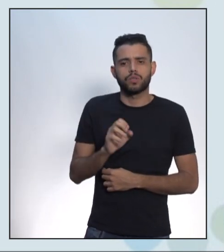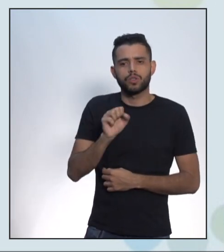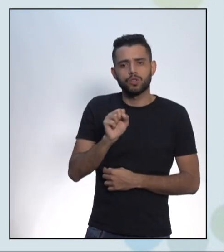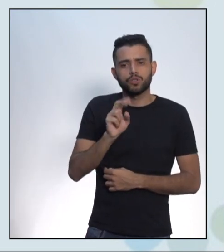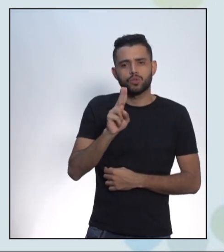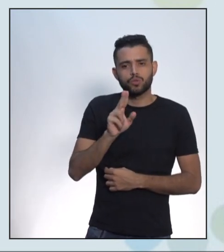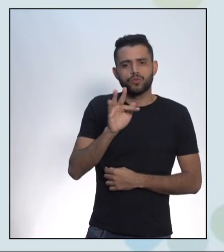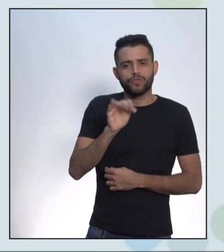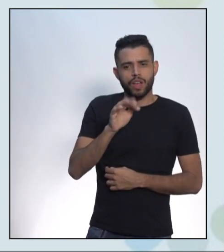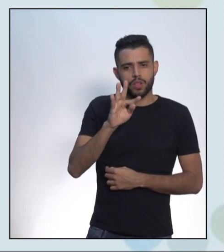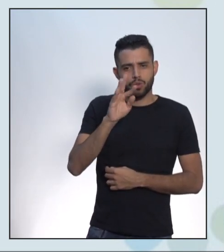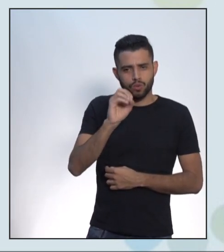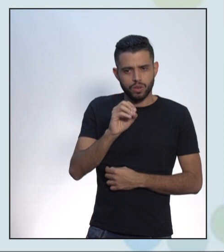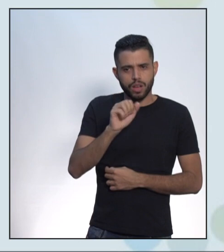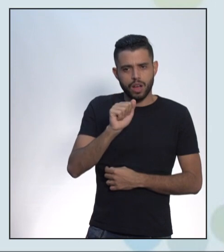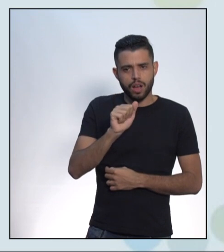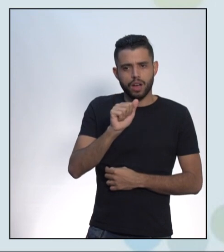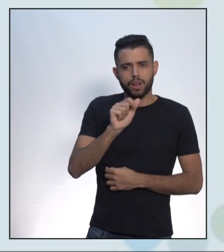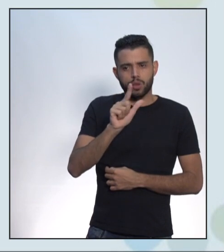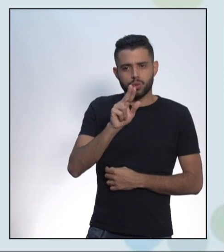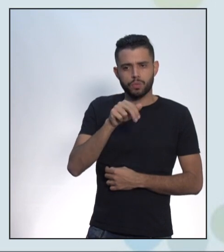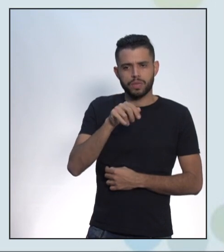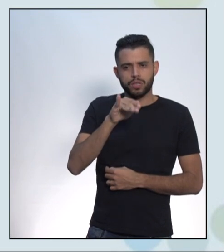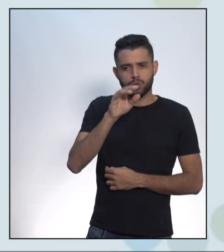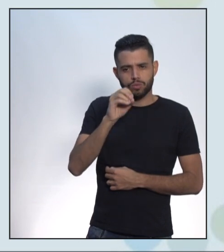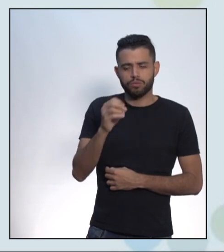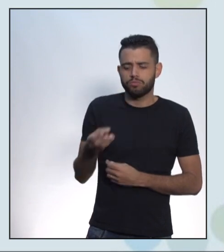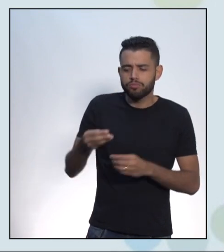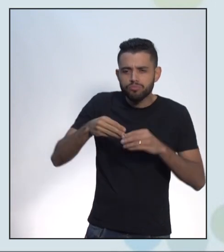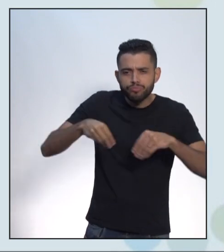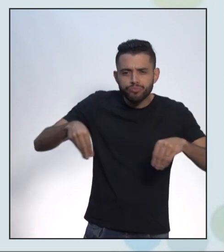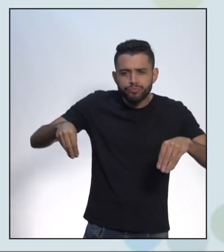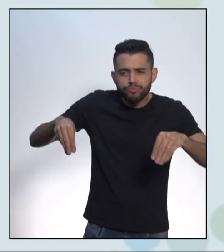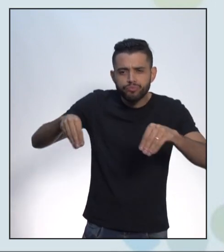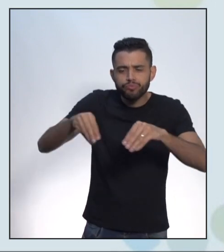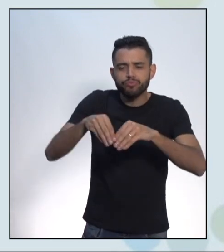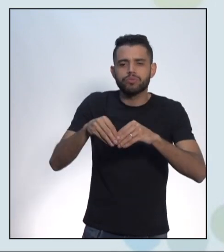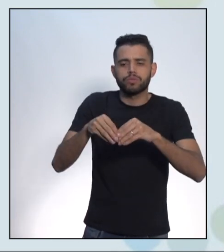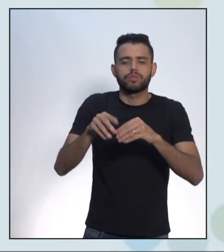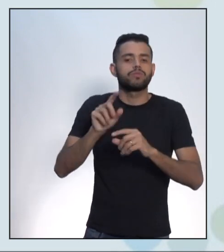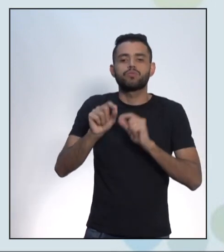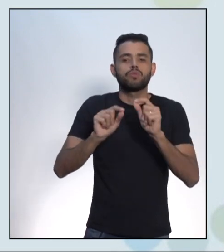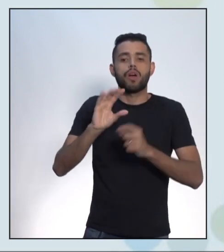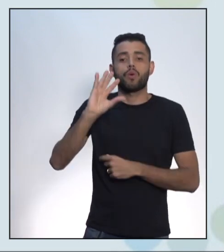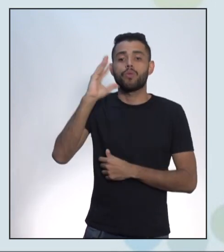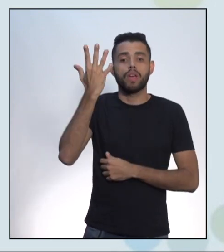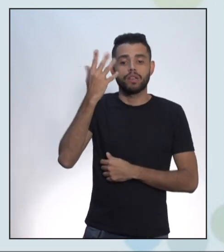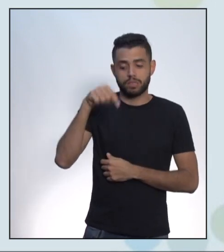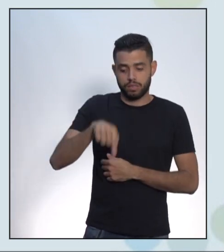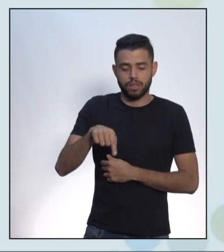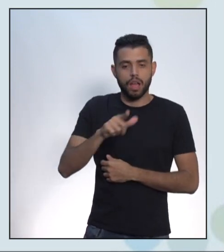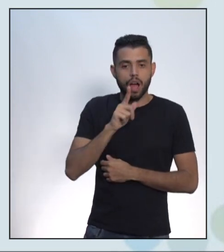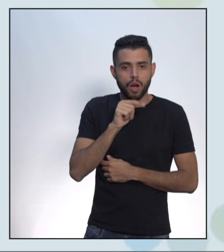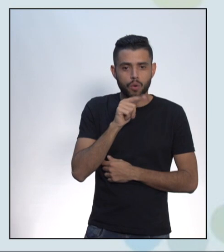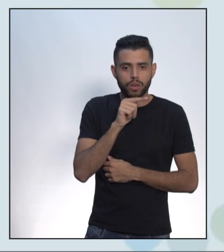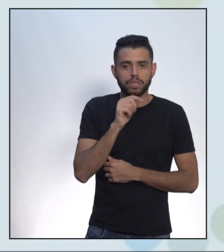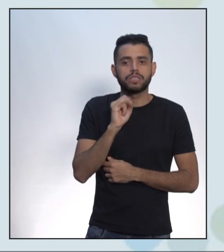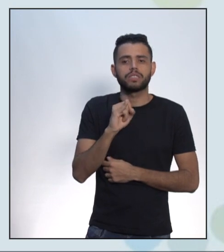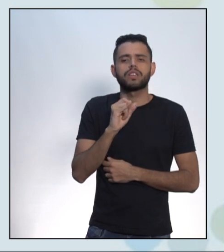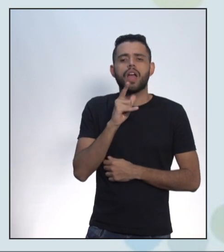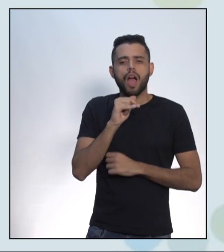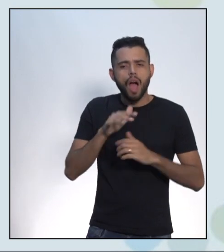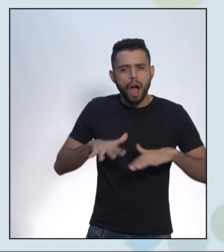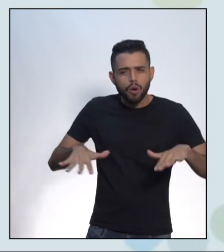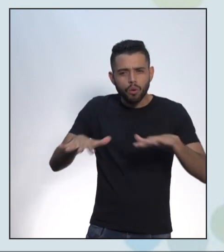sulfato de alumínio, tá? O que acontece com essa floculação, né? Qual que é esse processo? Com a adição do sulfato